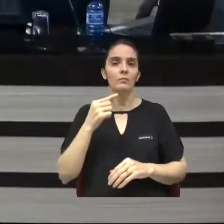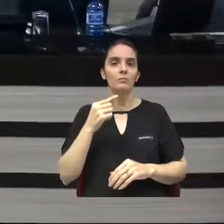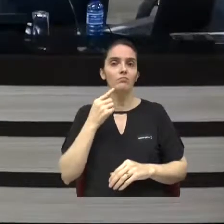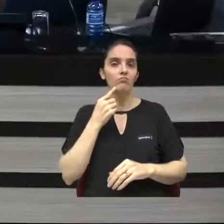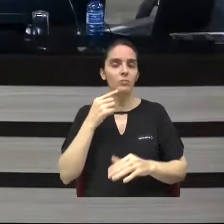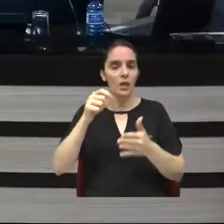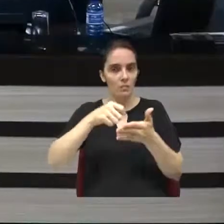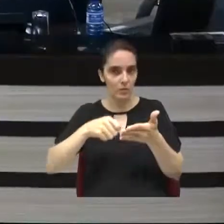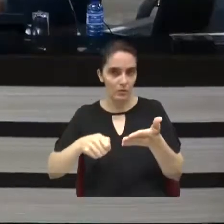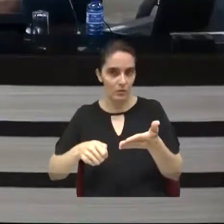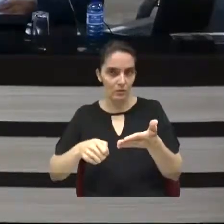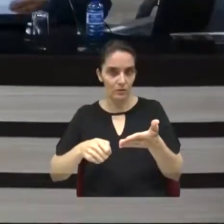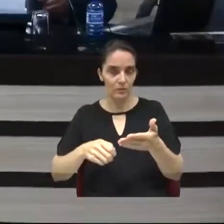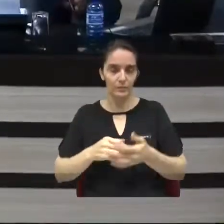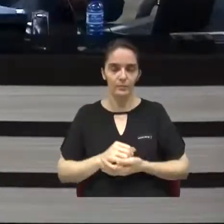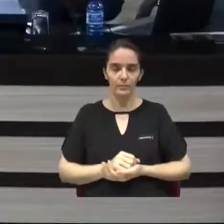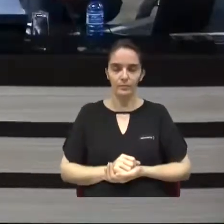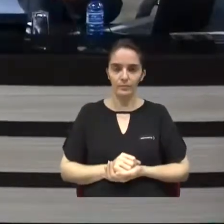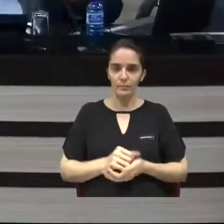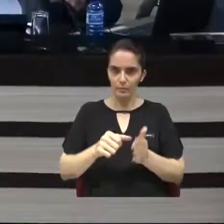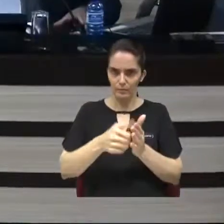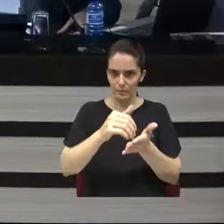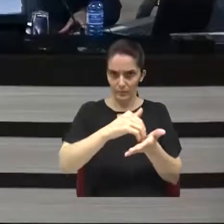para leitura ao primeiro secretário.